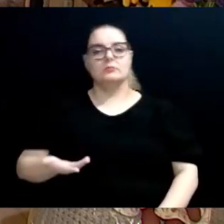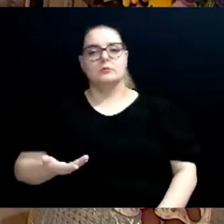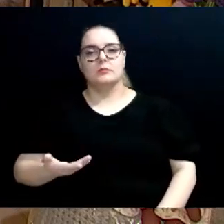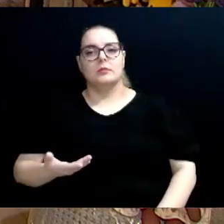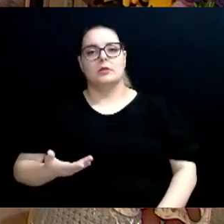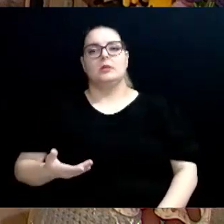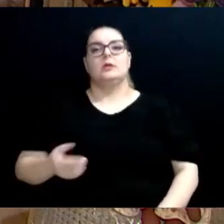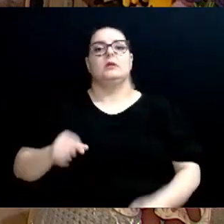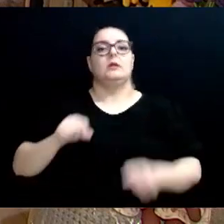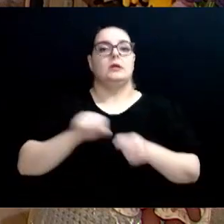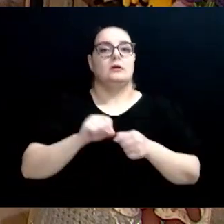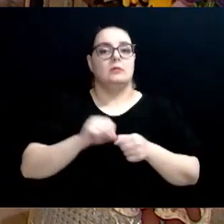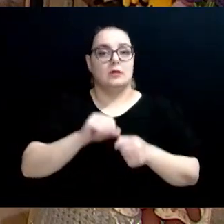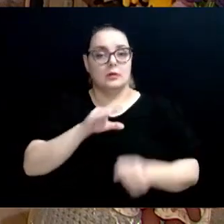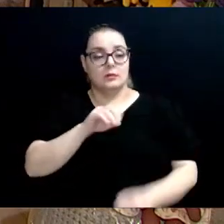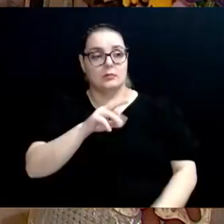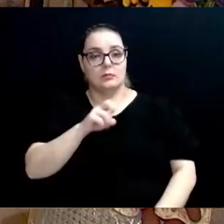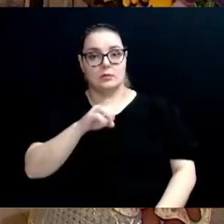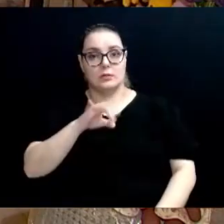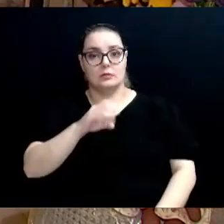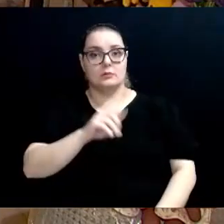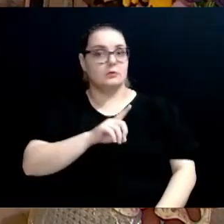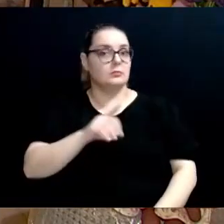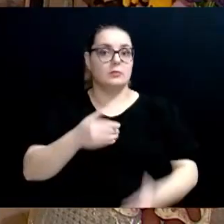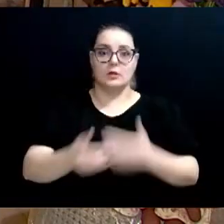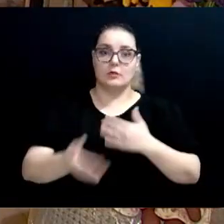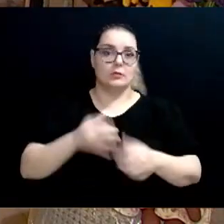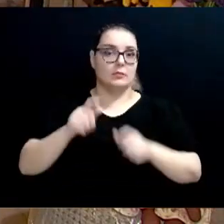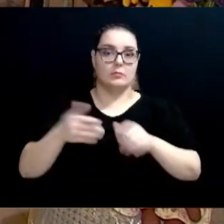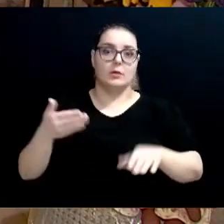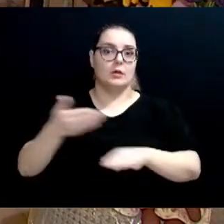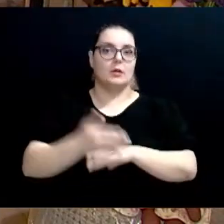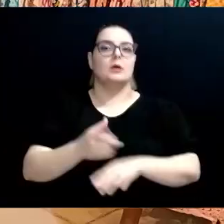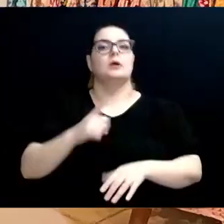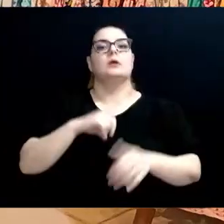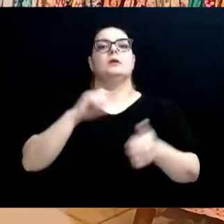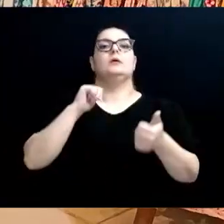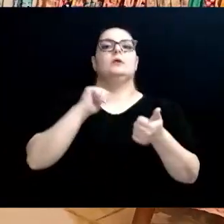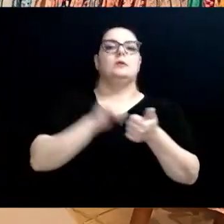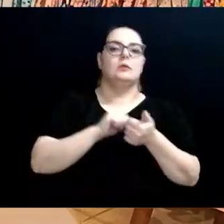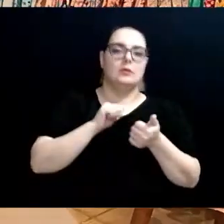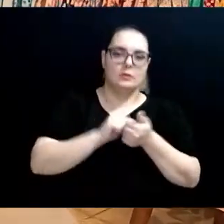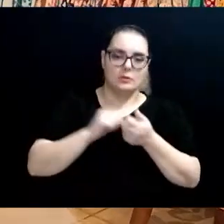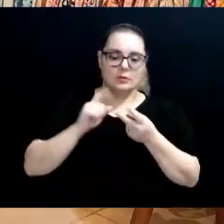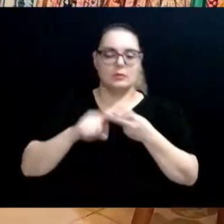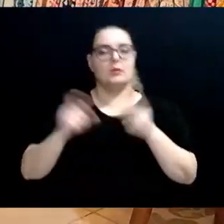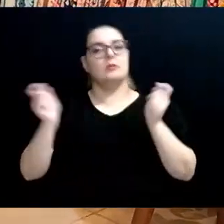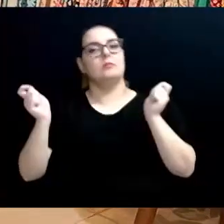legal. Ela entende muito bem o mercado e ela faz a curadoria. Então, não é qualquer um que entra aqui.